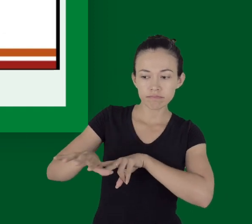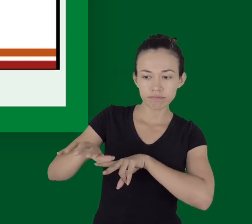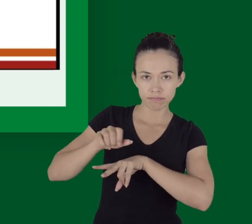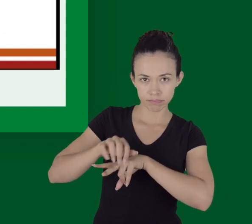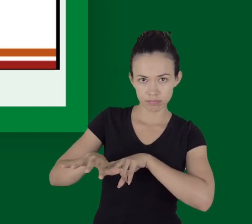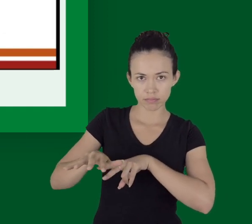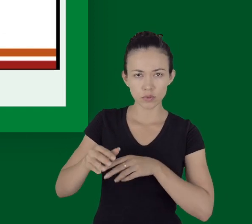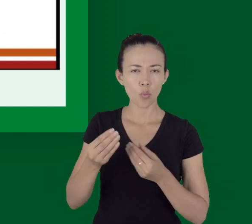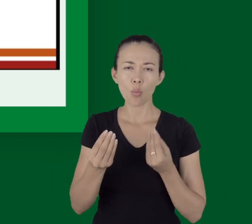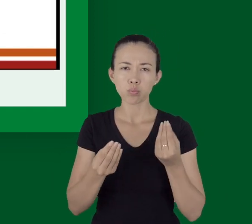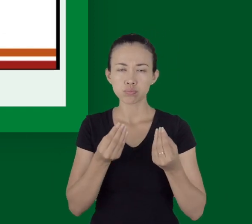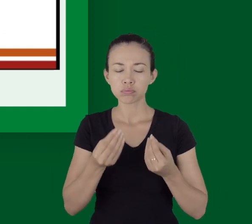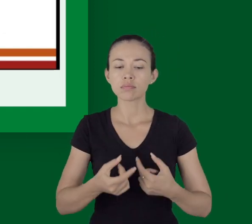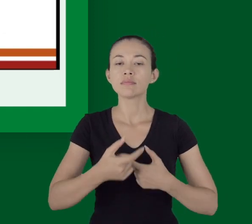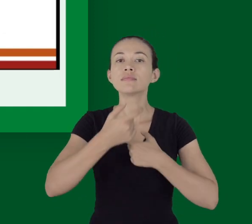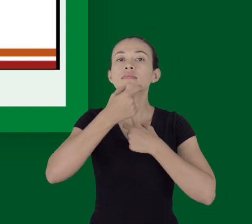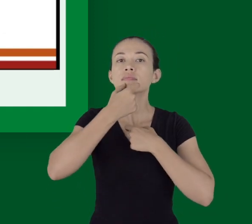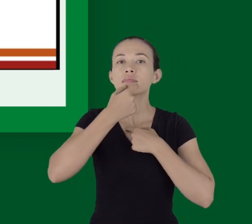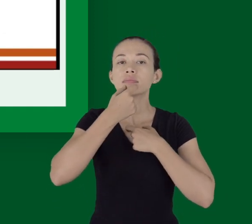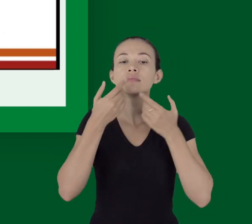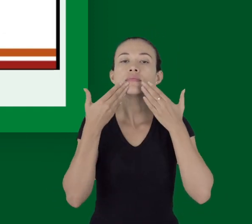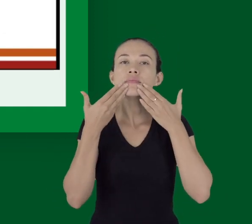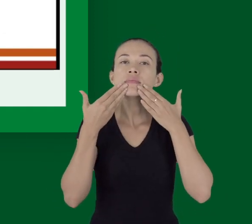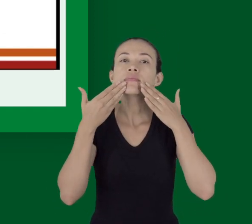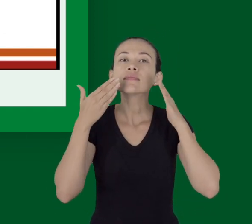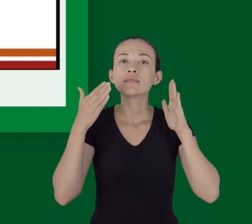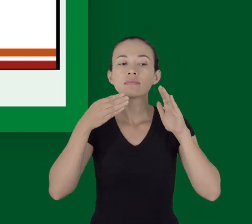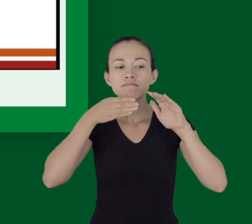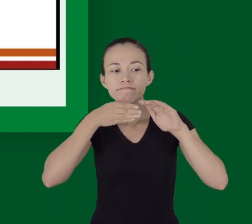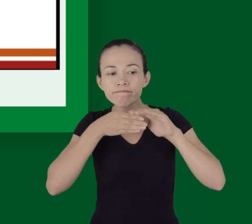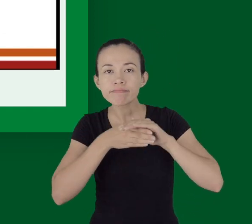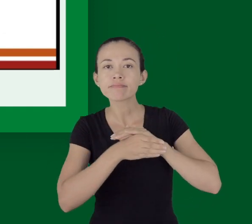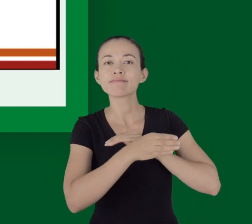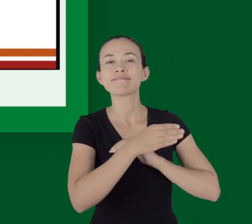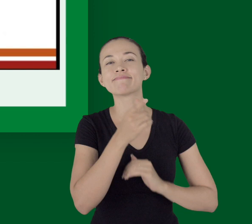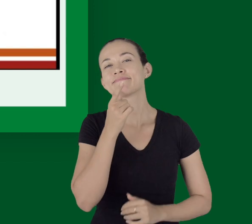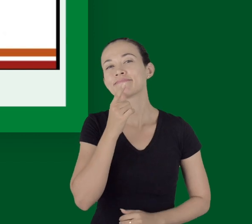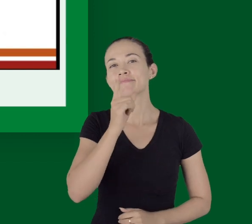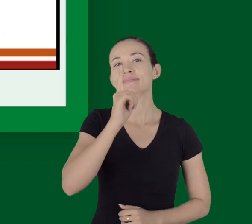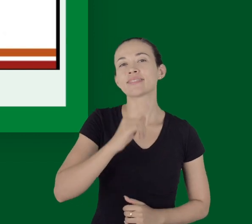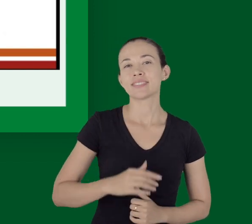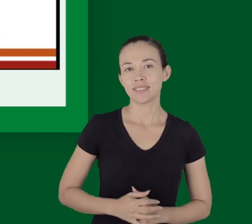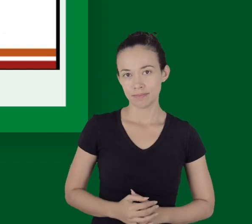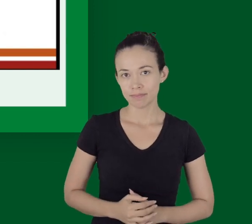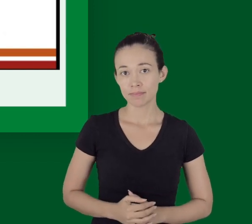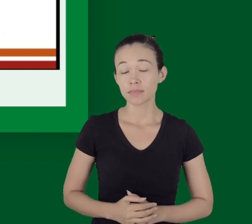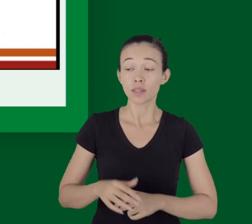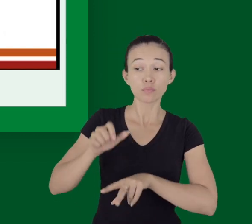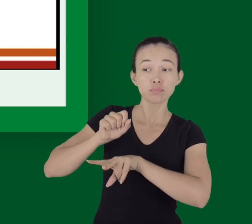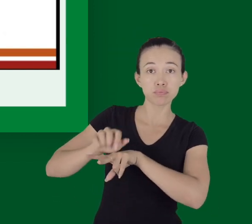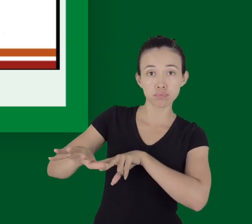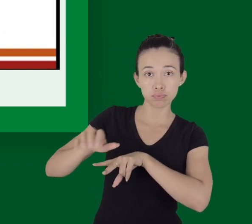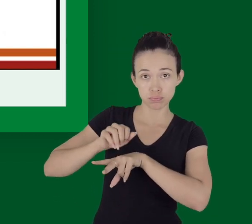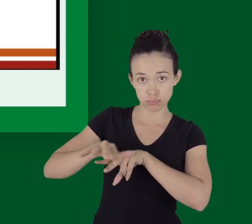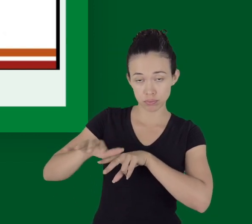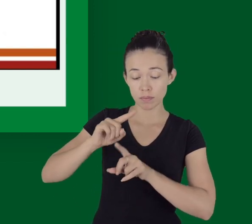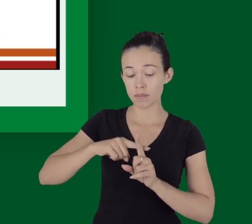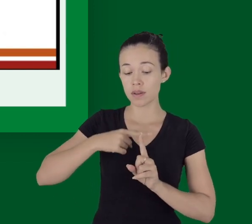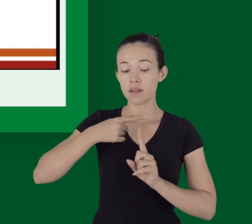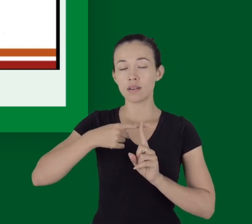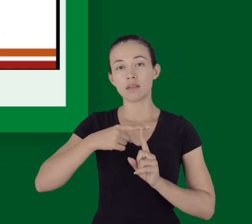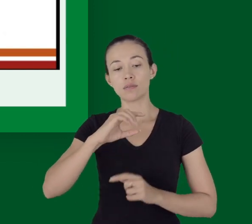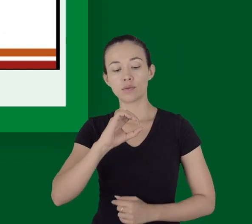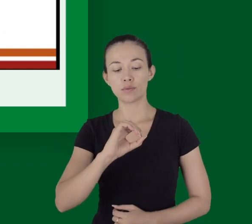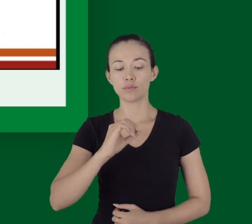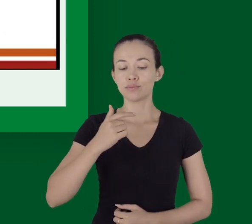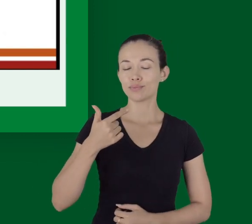aérea, manter a via aérea férvea. E eu tenho também um detalhe importante, que é a questão da ventilação. Ventilação, oxigenação.